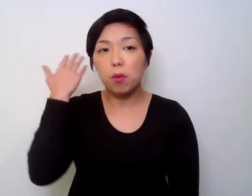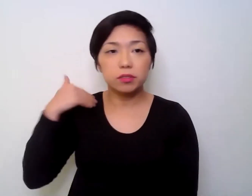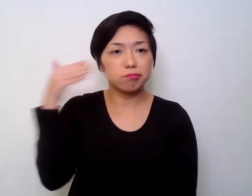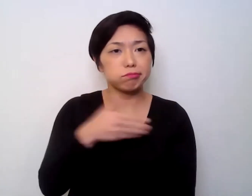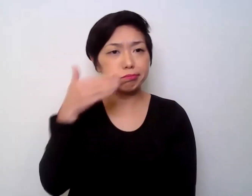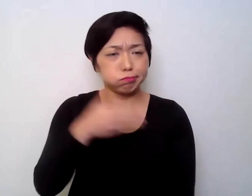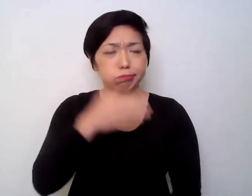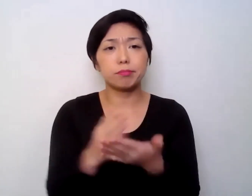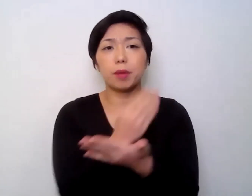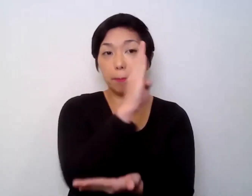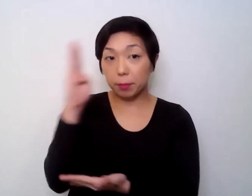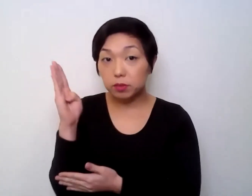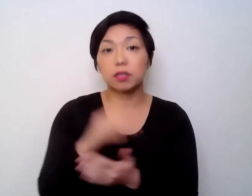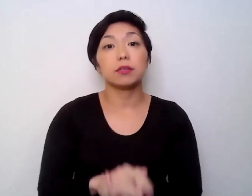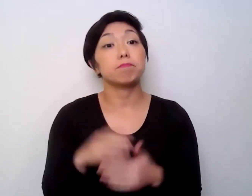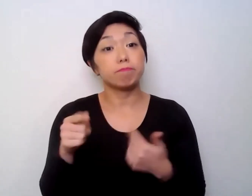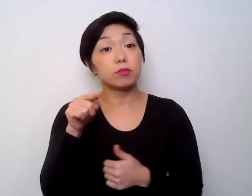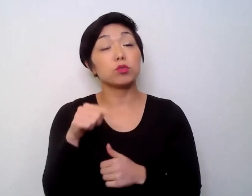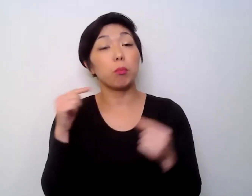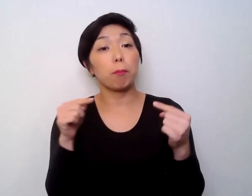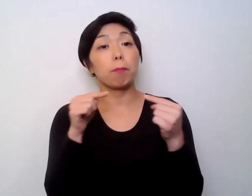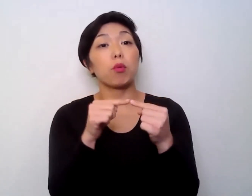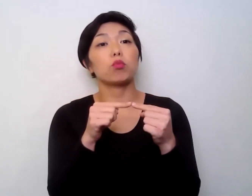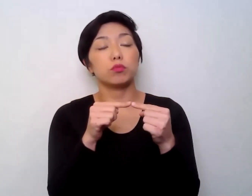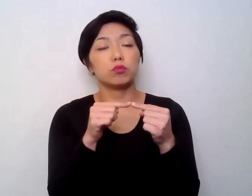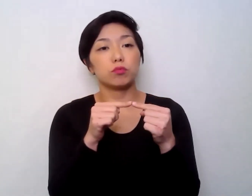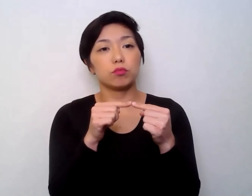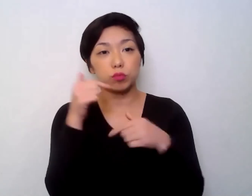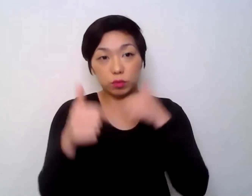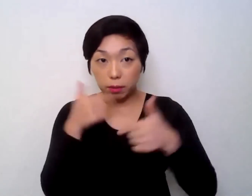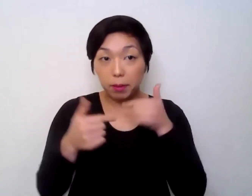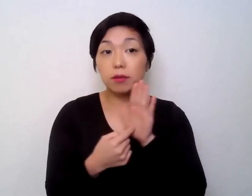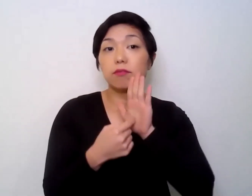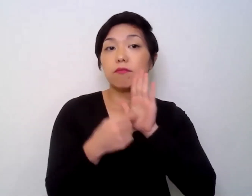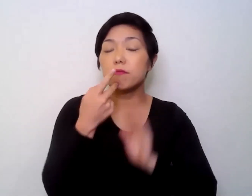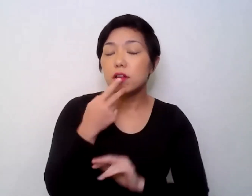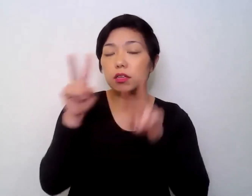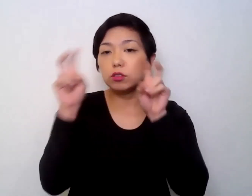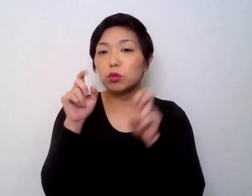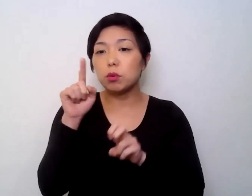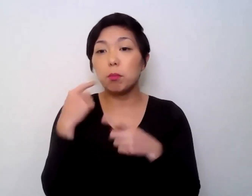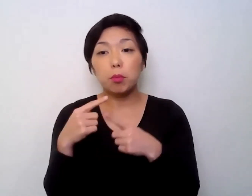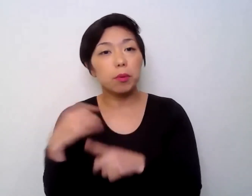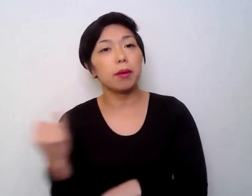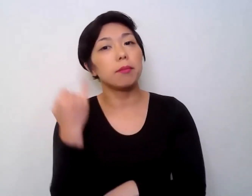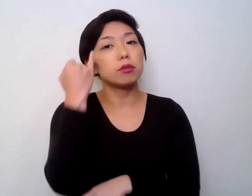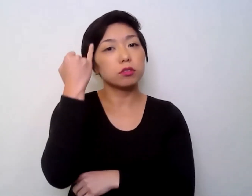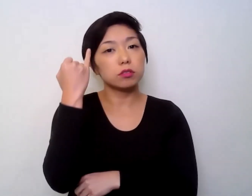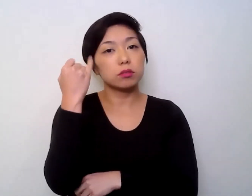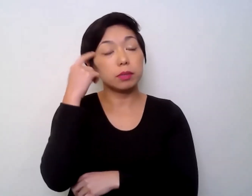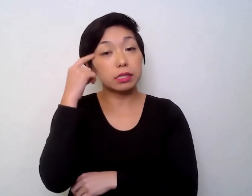trabalho tentar falar da importância de analisar como o indivíduo se